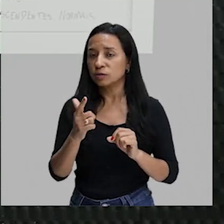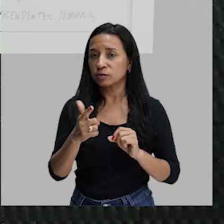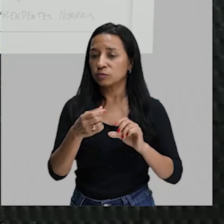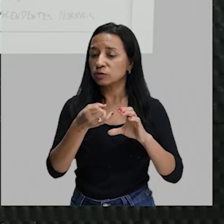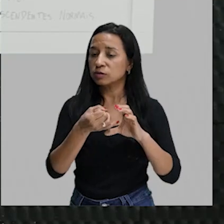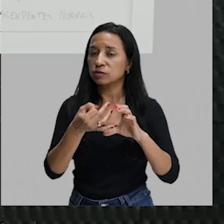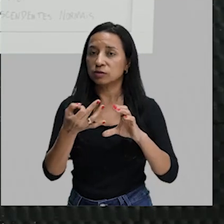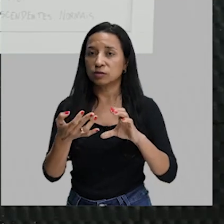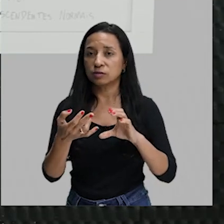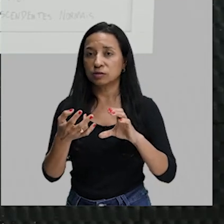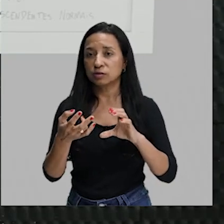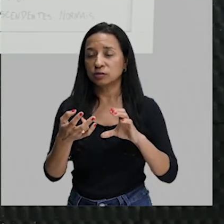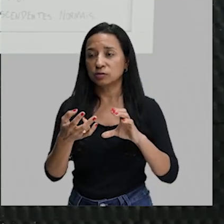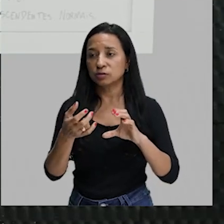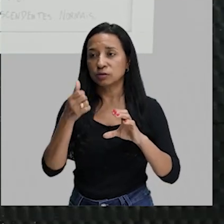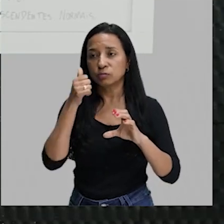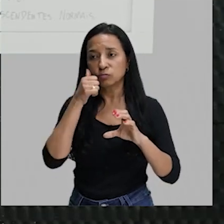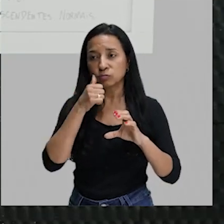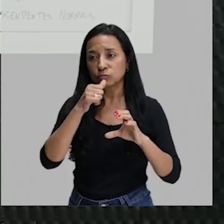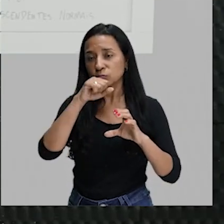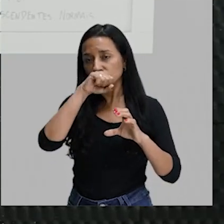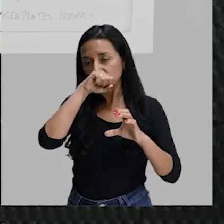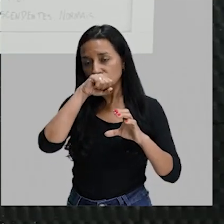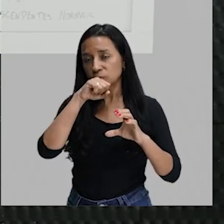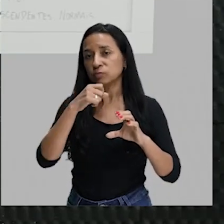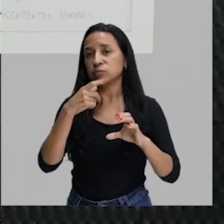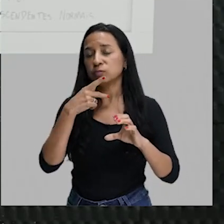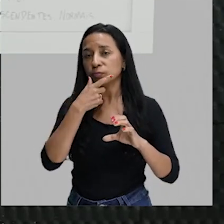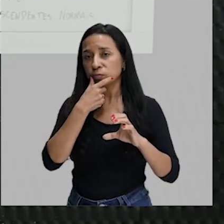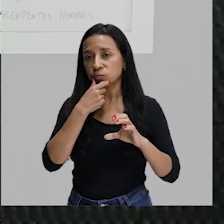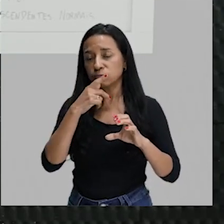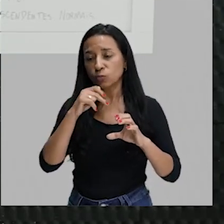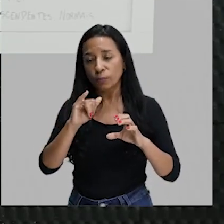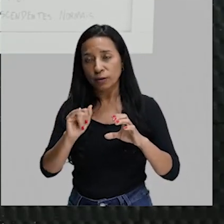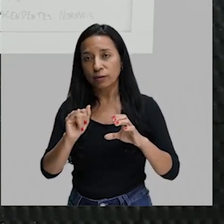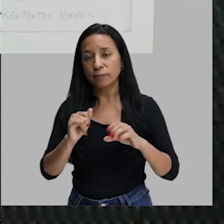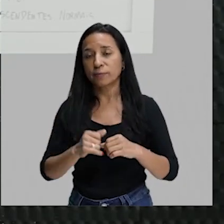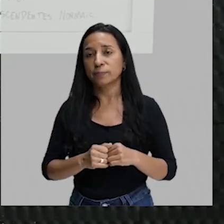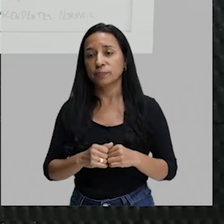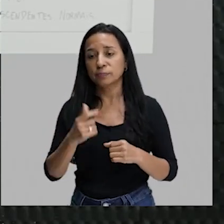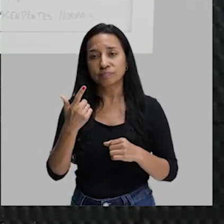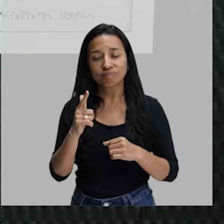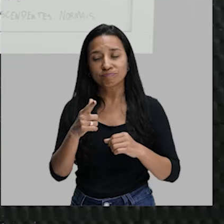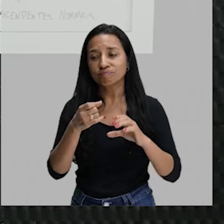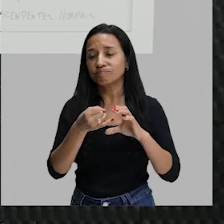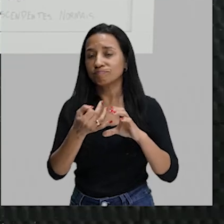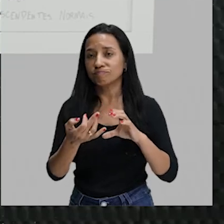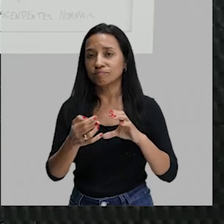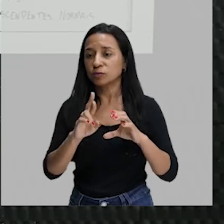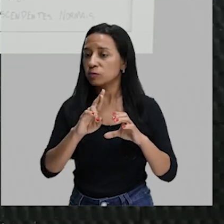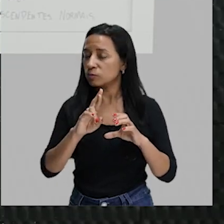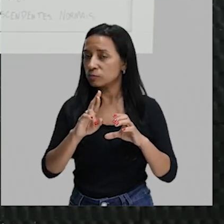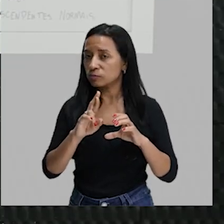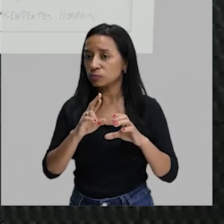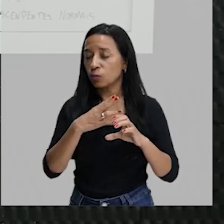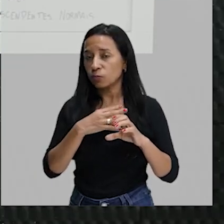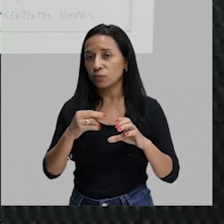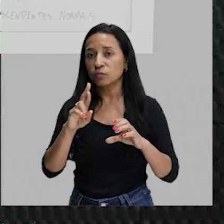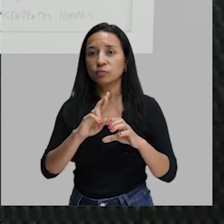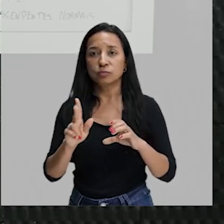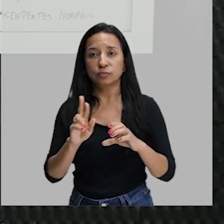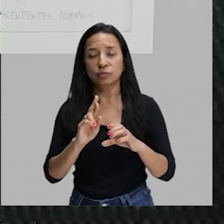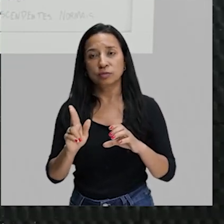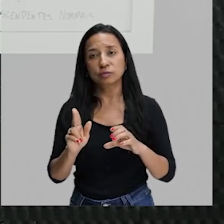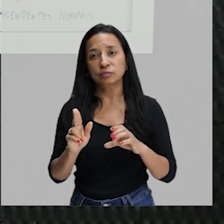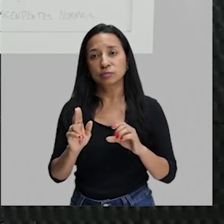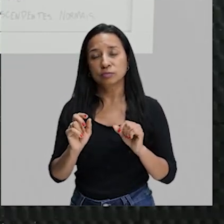mesma característica dos pais, certo? Então, esse aqui é o indivíduo diferente. Então, o filho que é